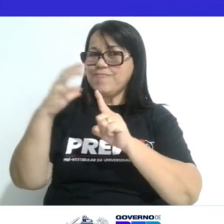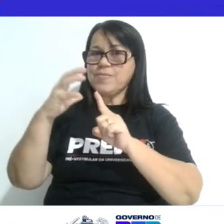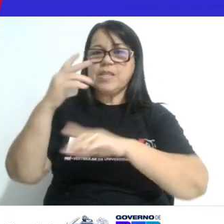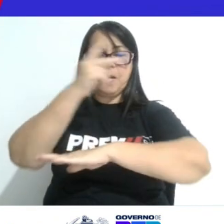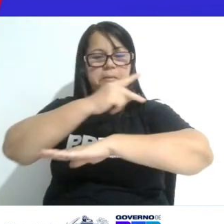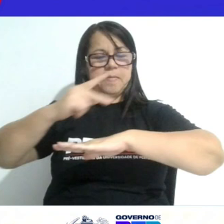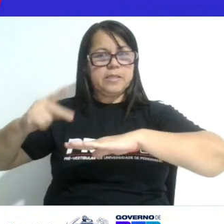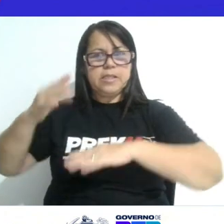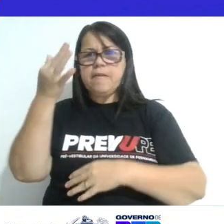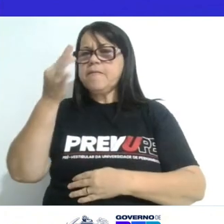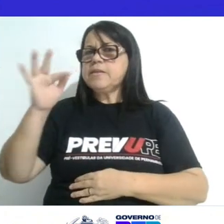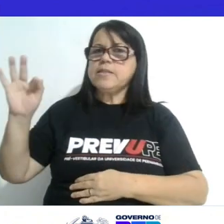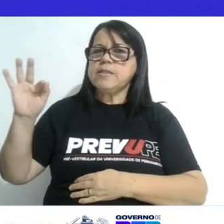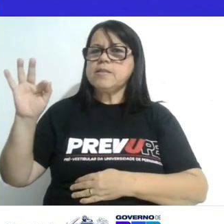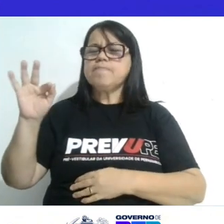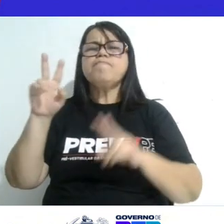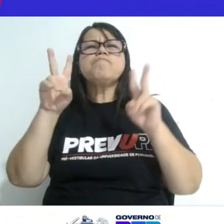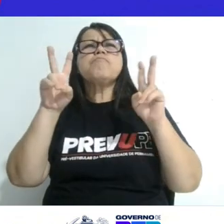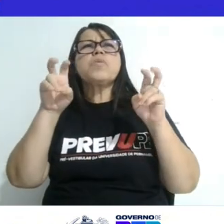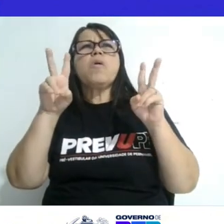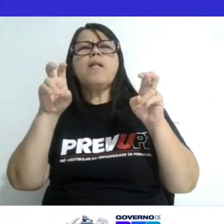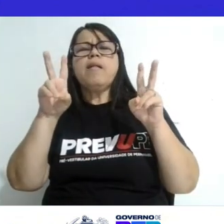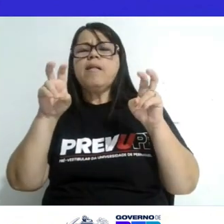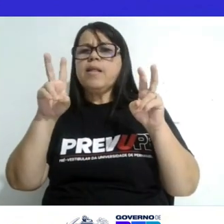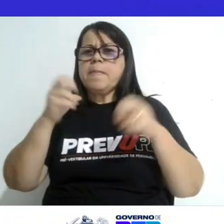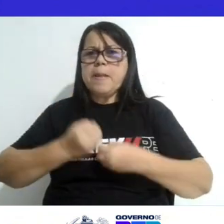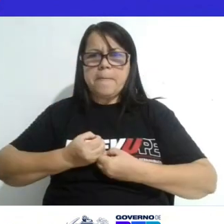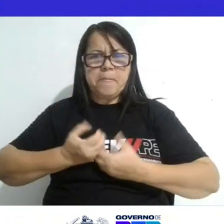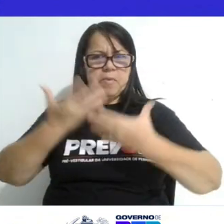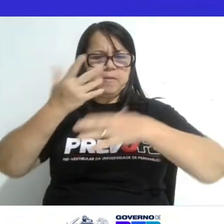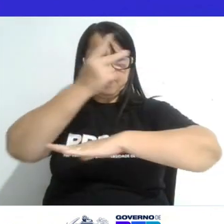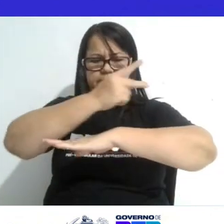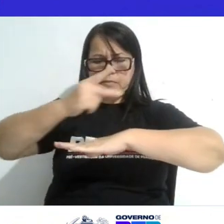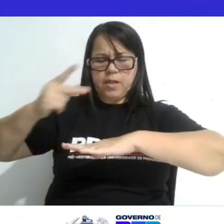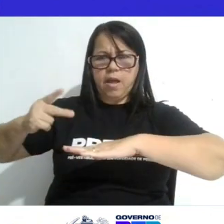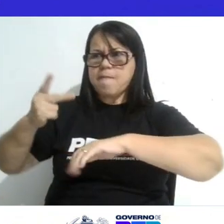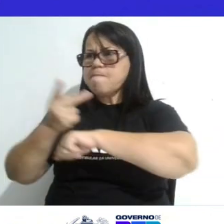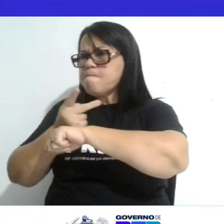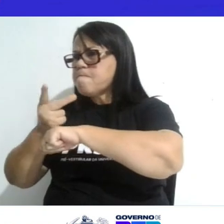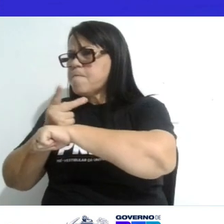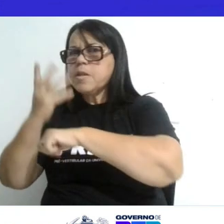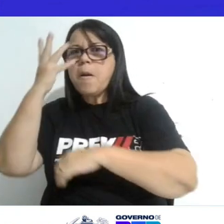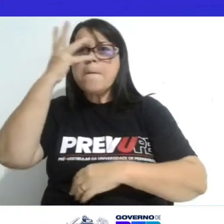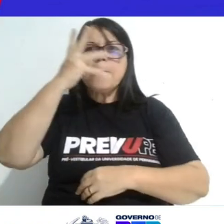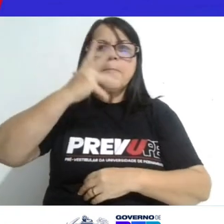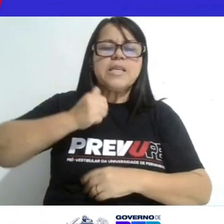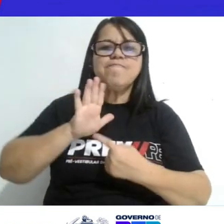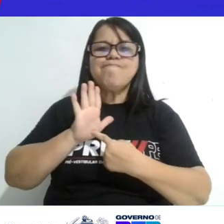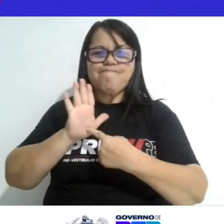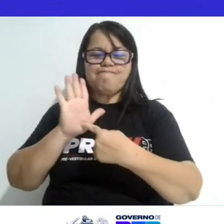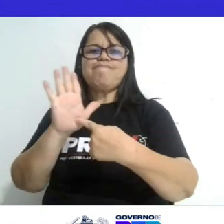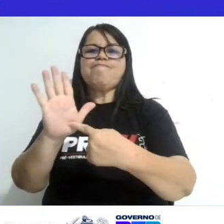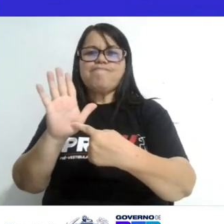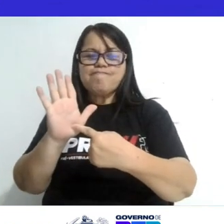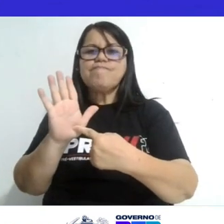dos principais lemas eh da poesia parnasiana é a busca pela beleza que se manifesta